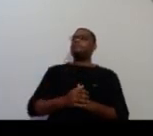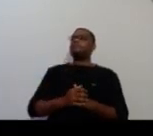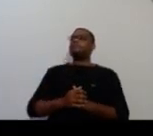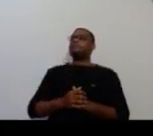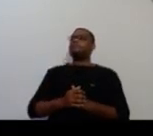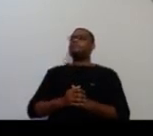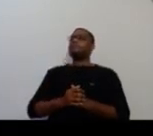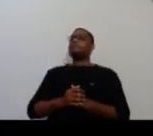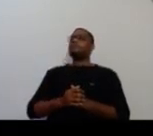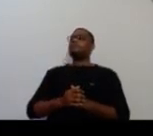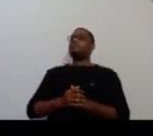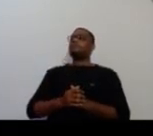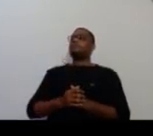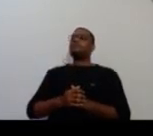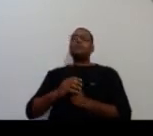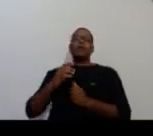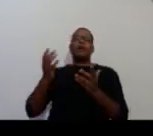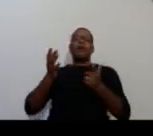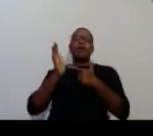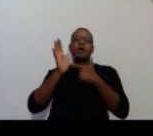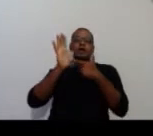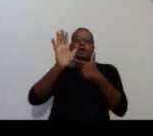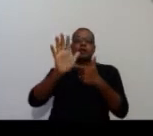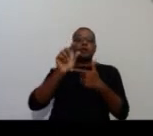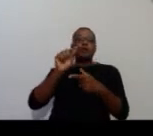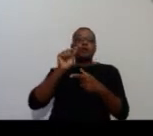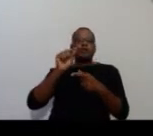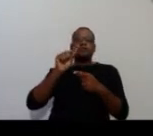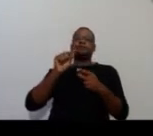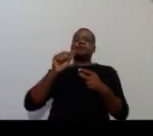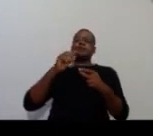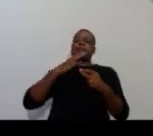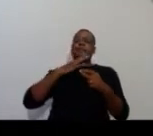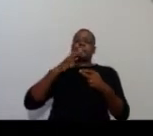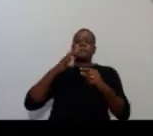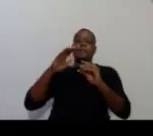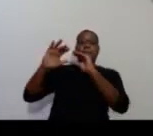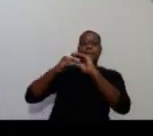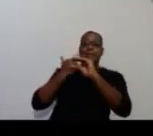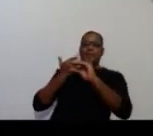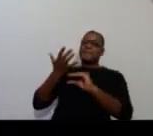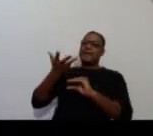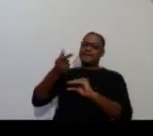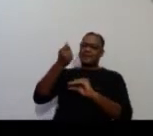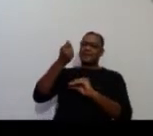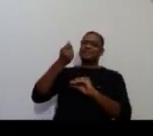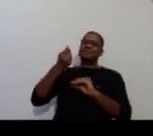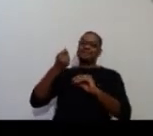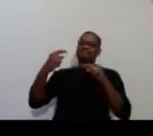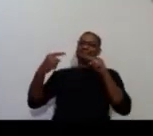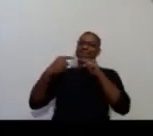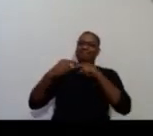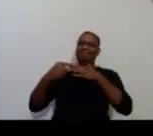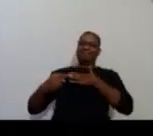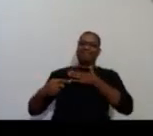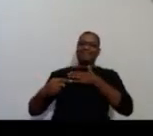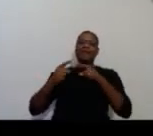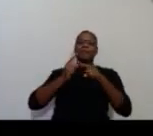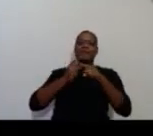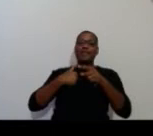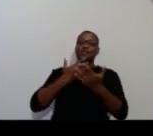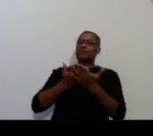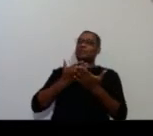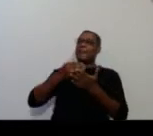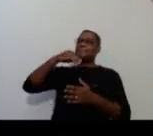esses dias, e é a minha cara, porque eu estudei mobile learning, que é aprendizagem através de dispositivos móveis. iPad,